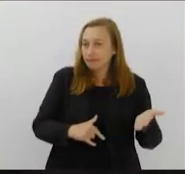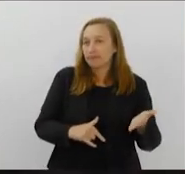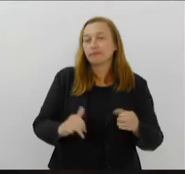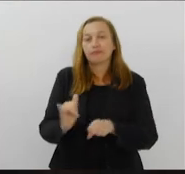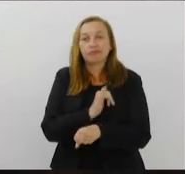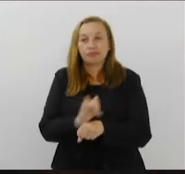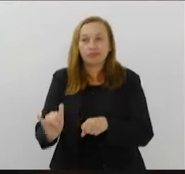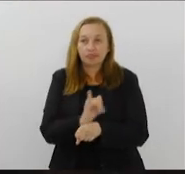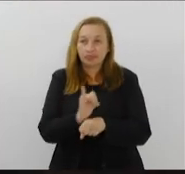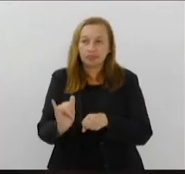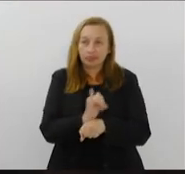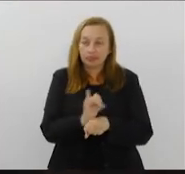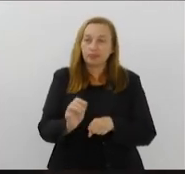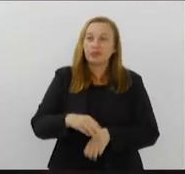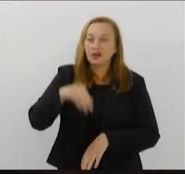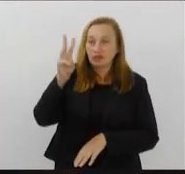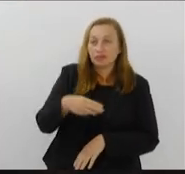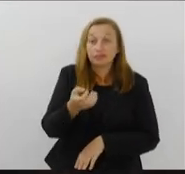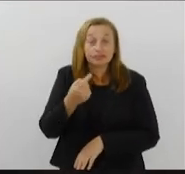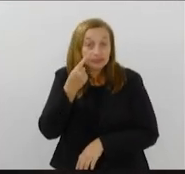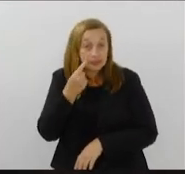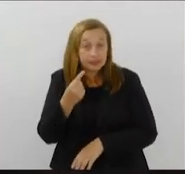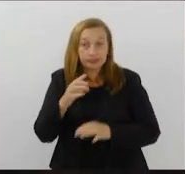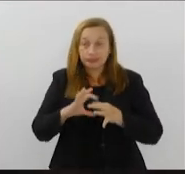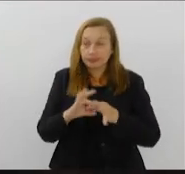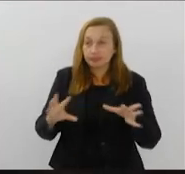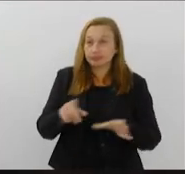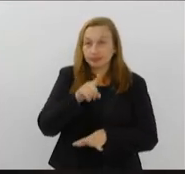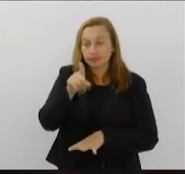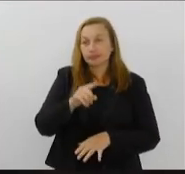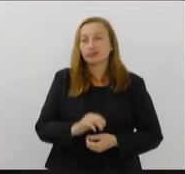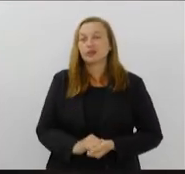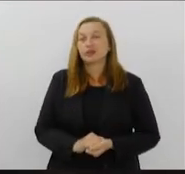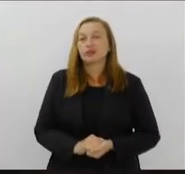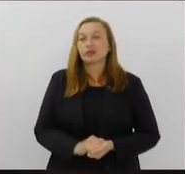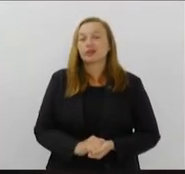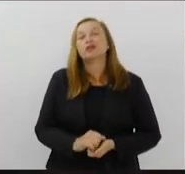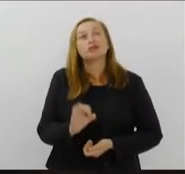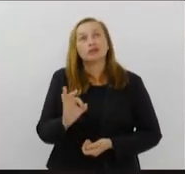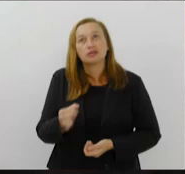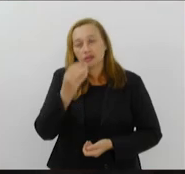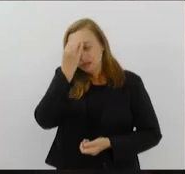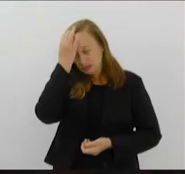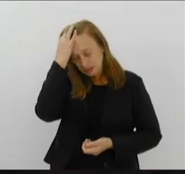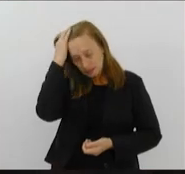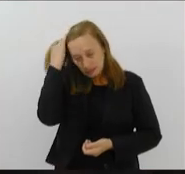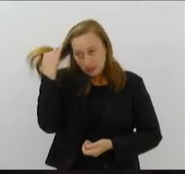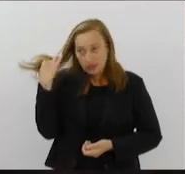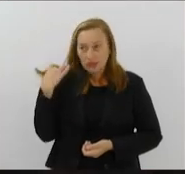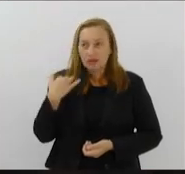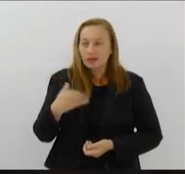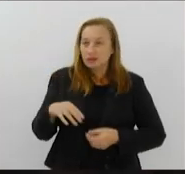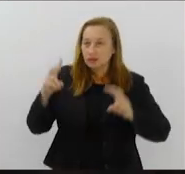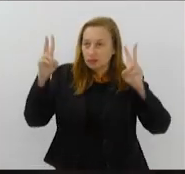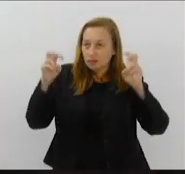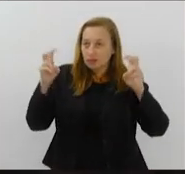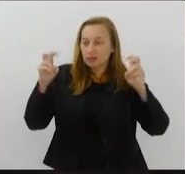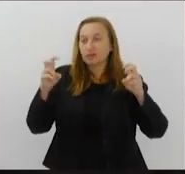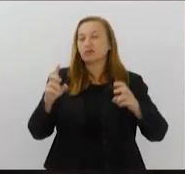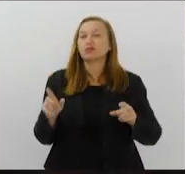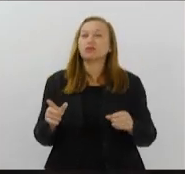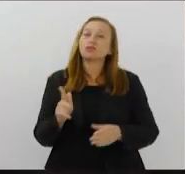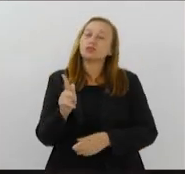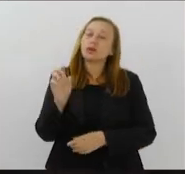estratégia, o plano, quem quiser consultar, está disponível lá. E, com certeza, né, a questão do gás, né, então,